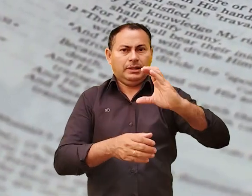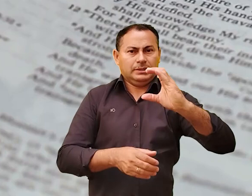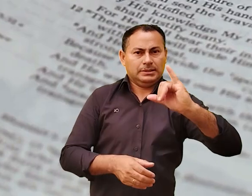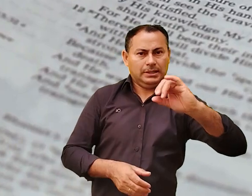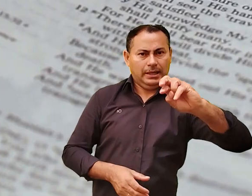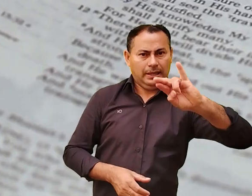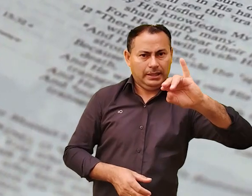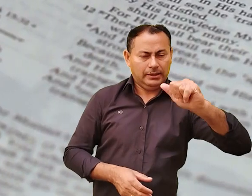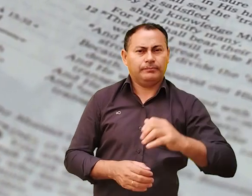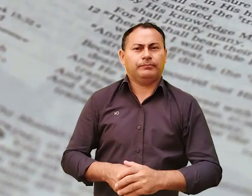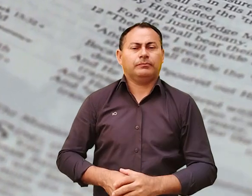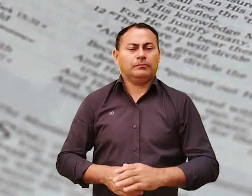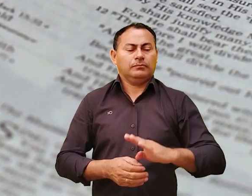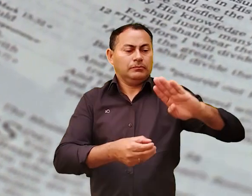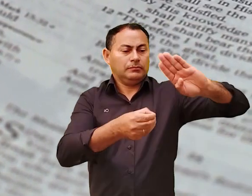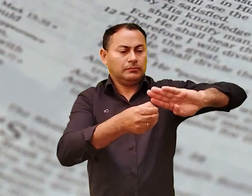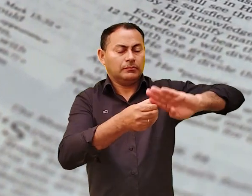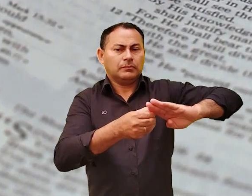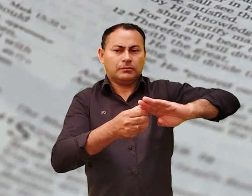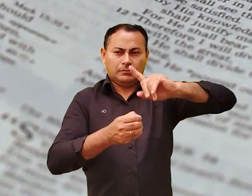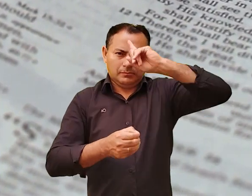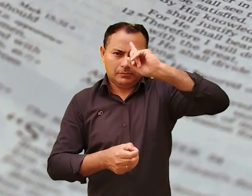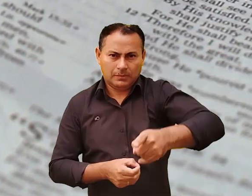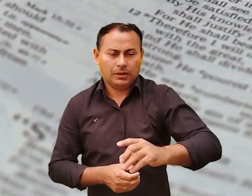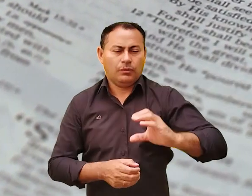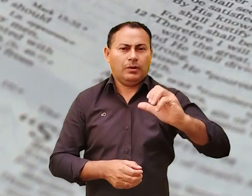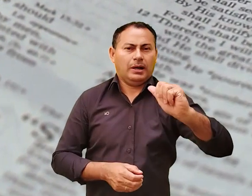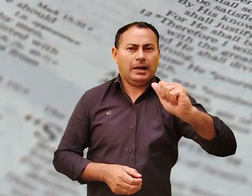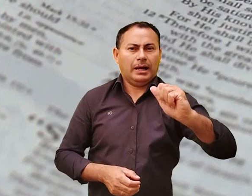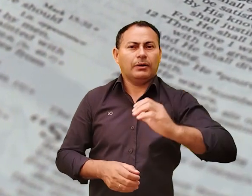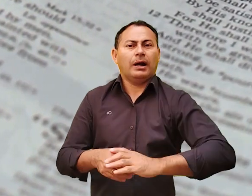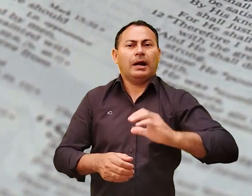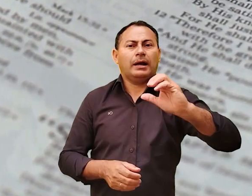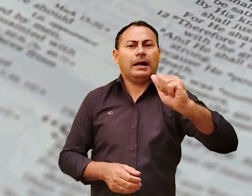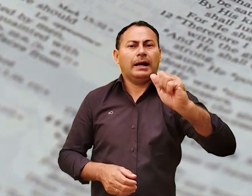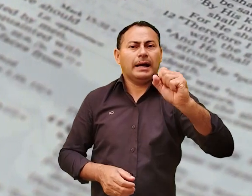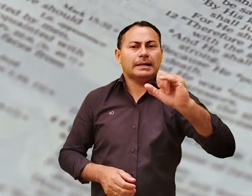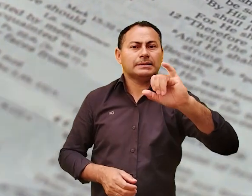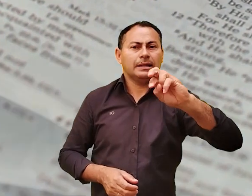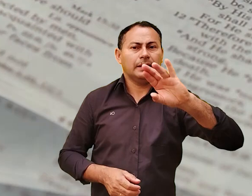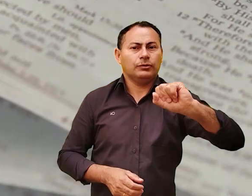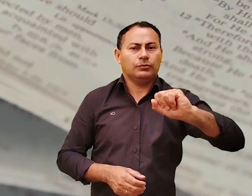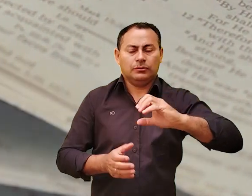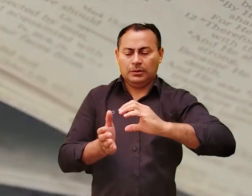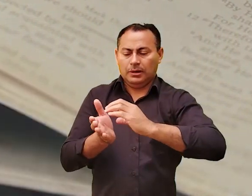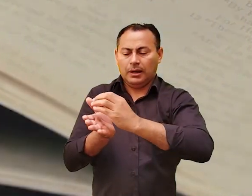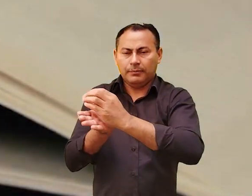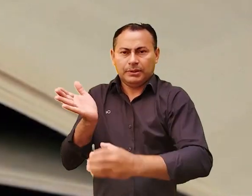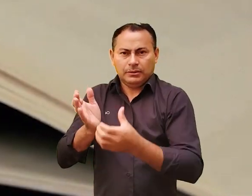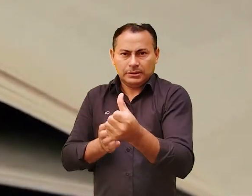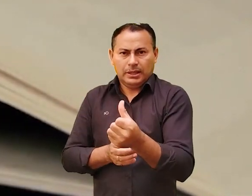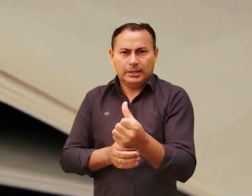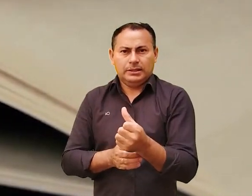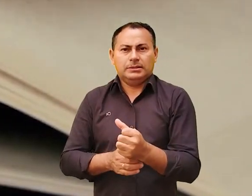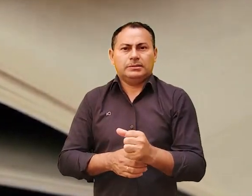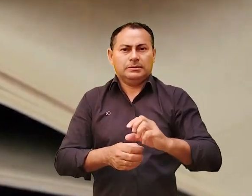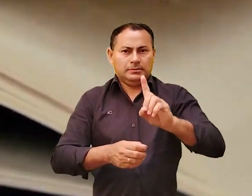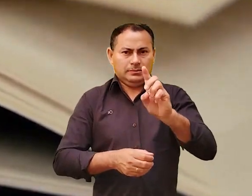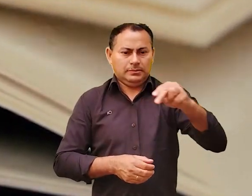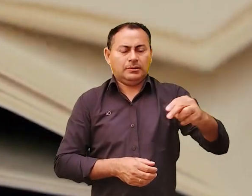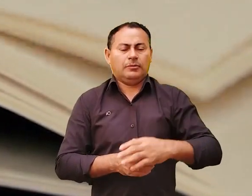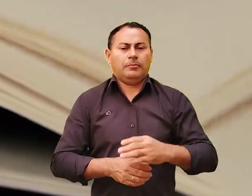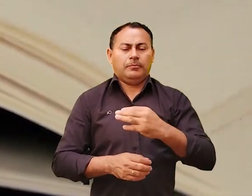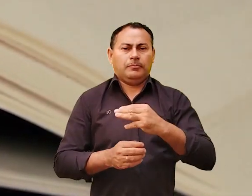Síria. Os babilônicos dominaram os assírios. No capítulo 6 de Daniel, lemos que os medos e persas